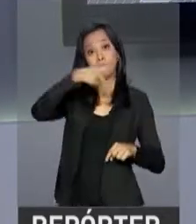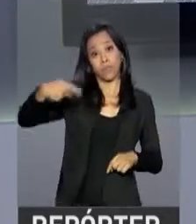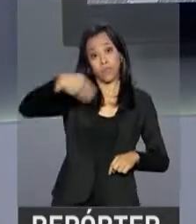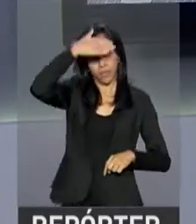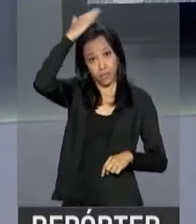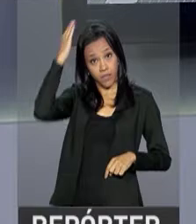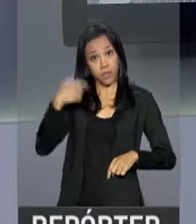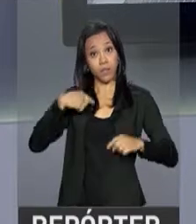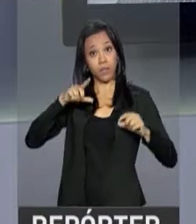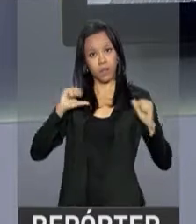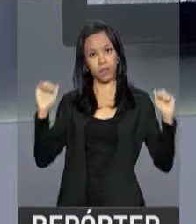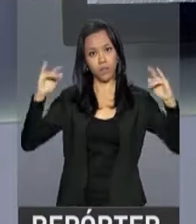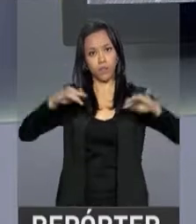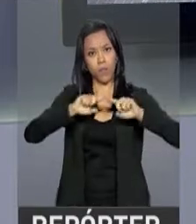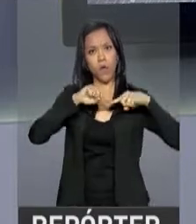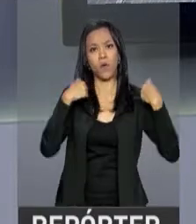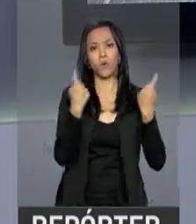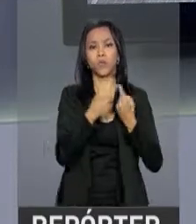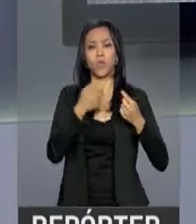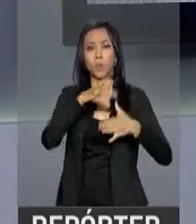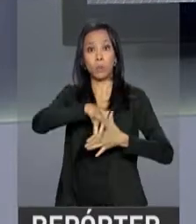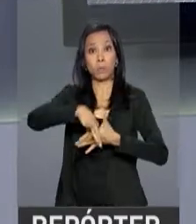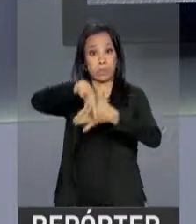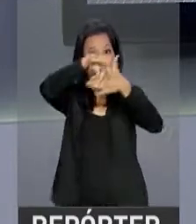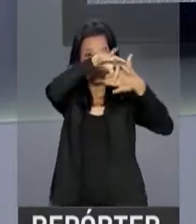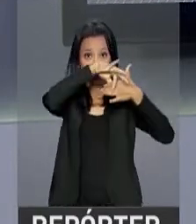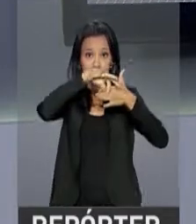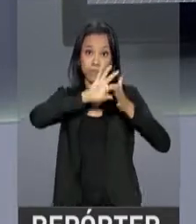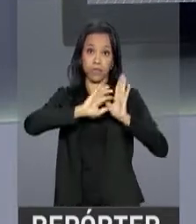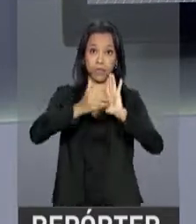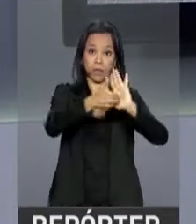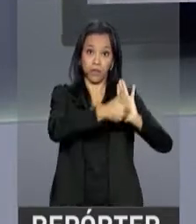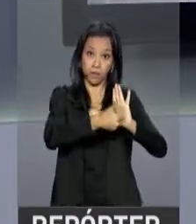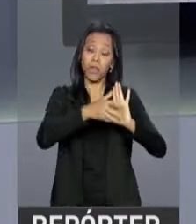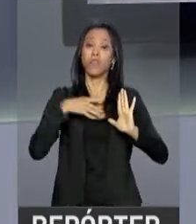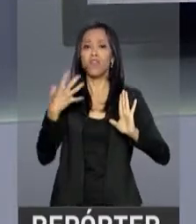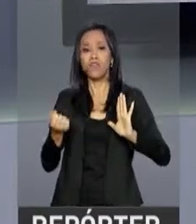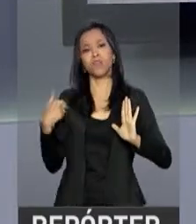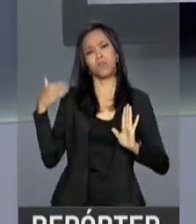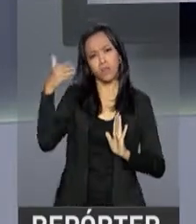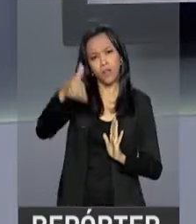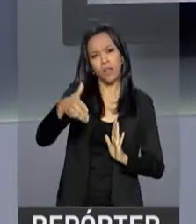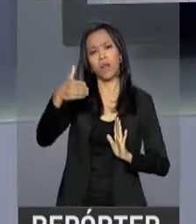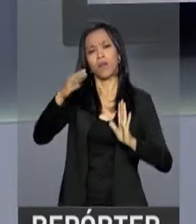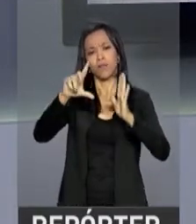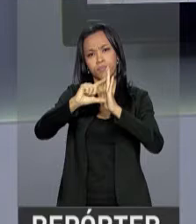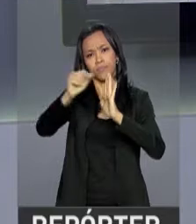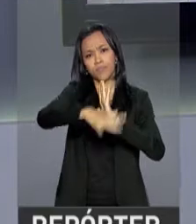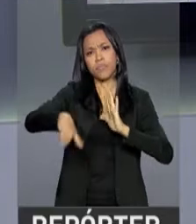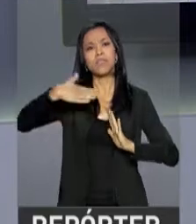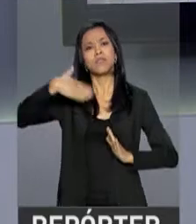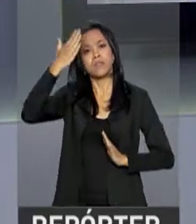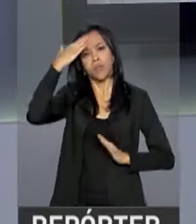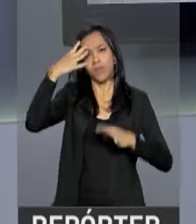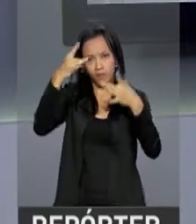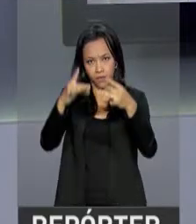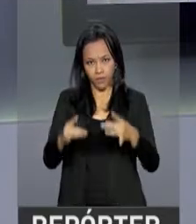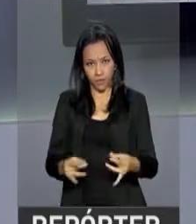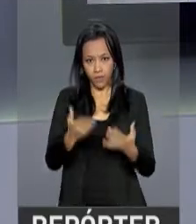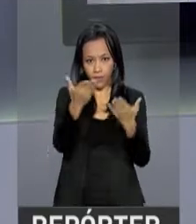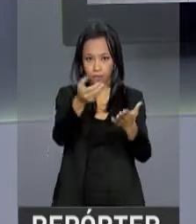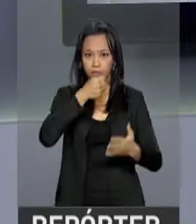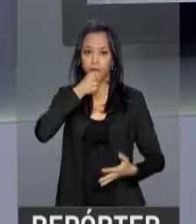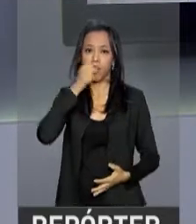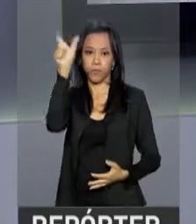da base aliada da câmara dos deputados e nós vamos então até o palácio do planalto para saber os detalhes ao vivo com repórter ney pereira